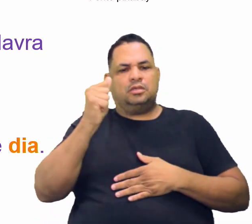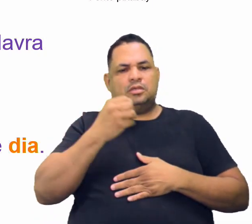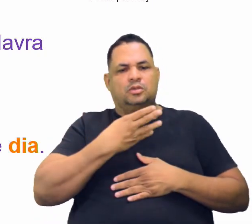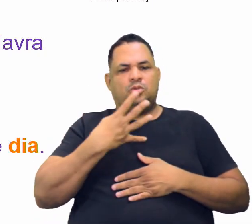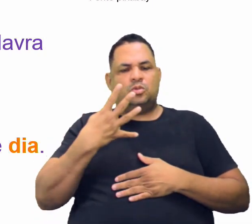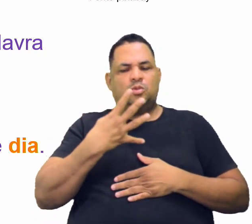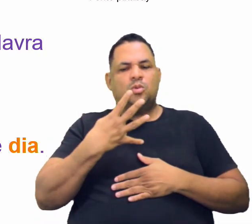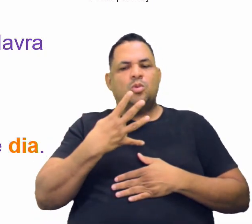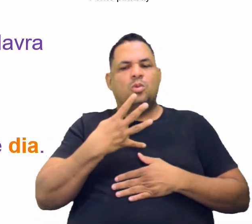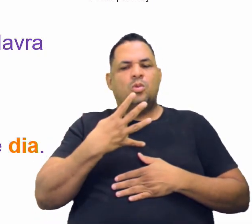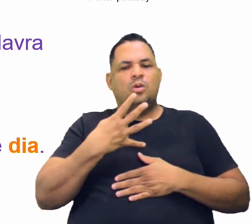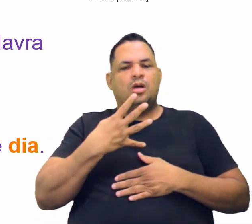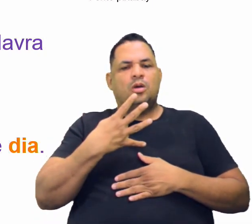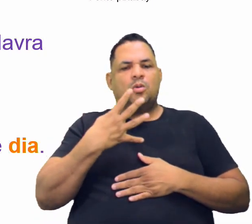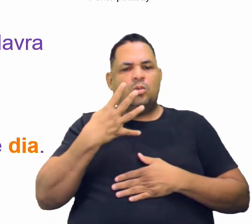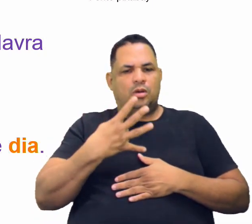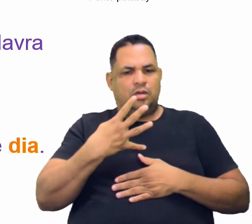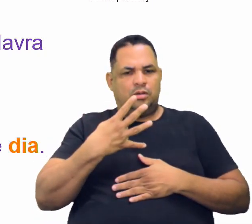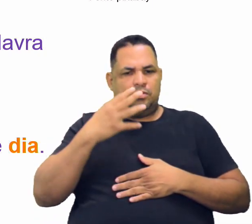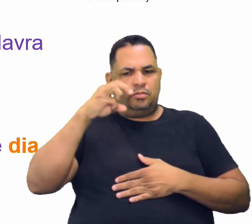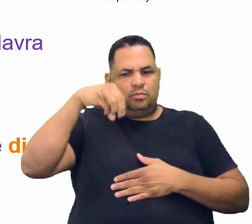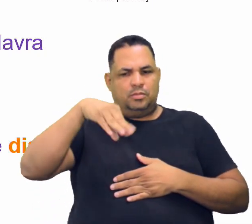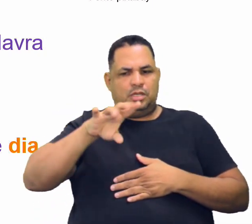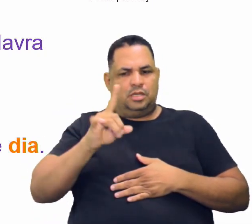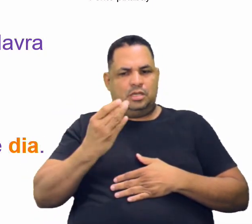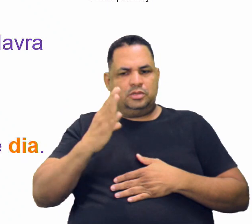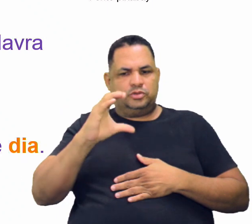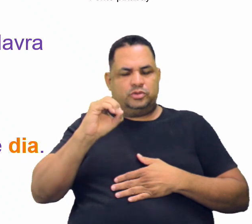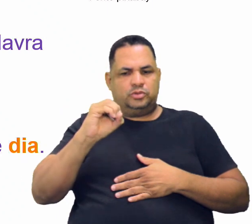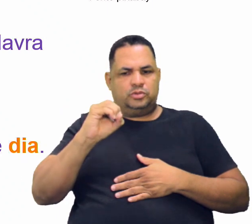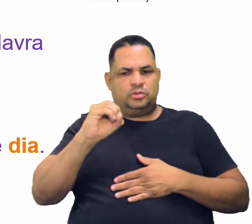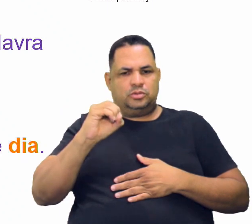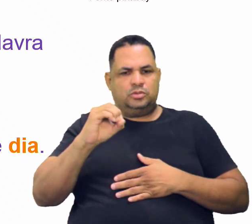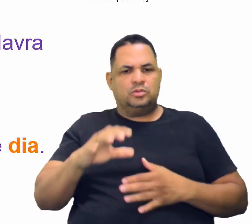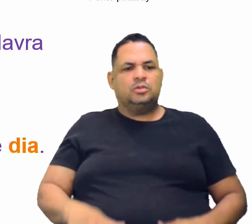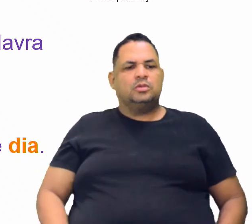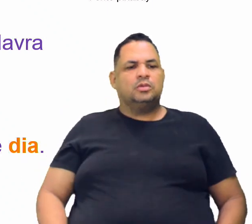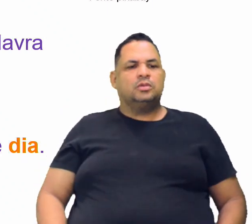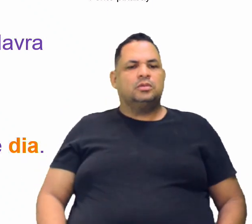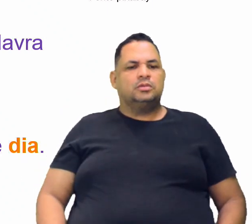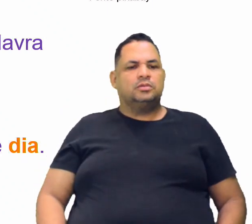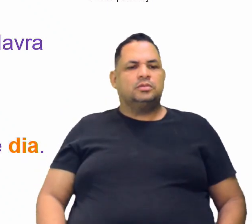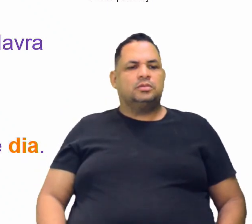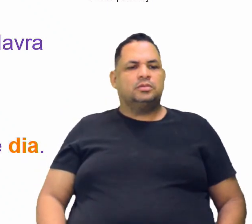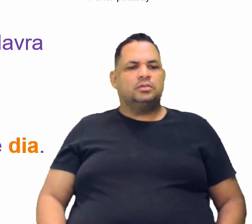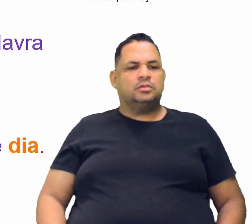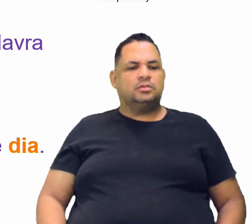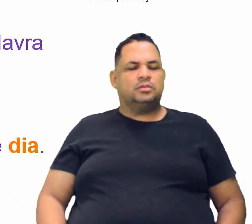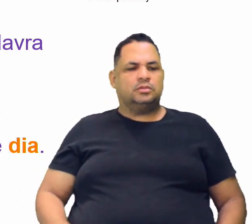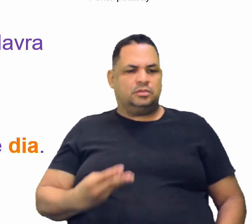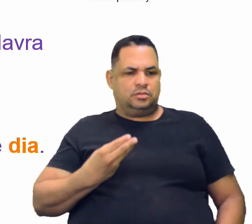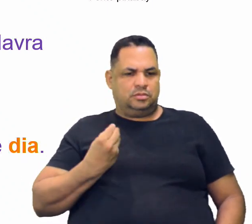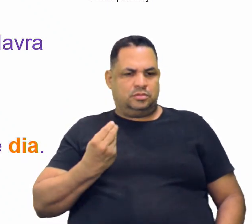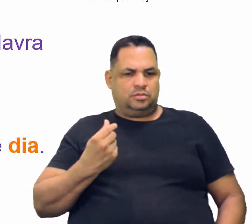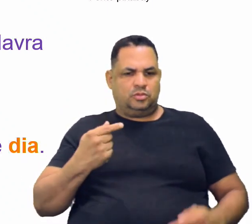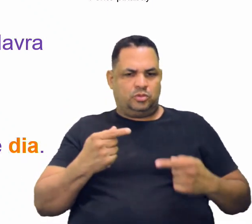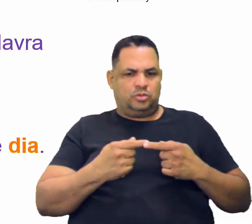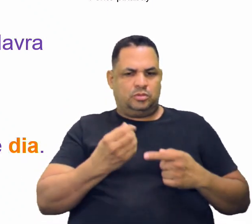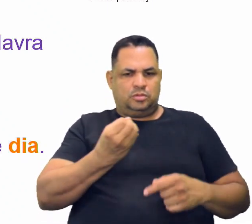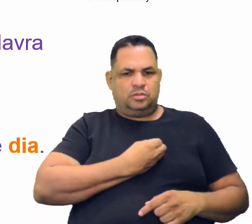dia 4 de março. Preste atenção. No plural, concorda